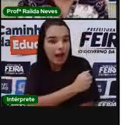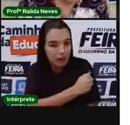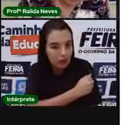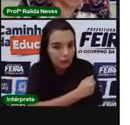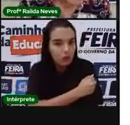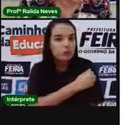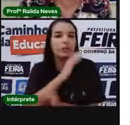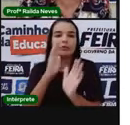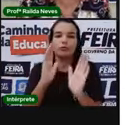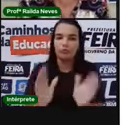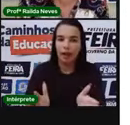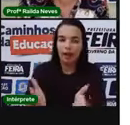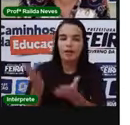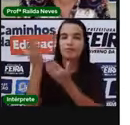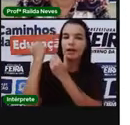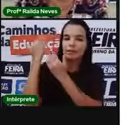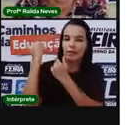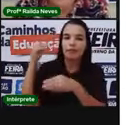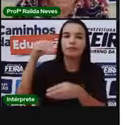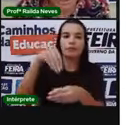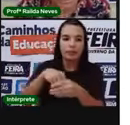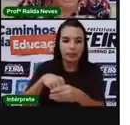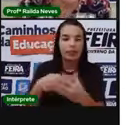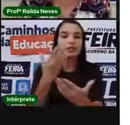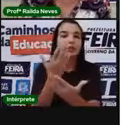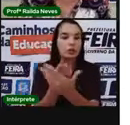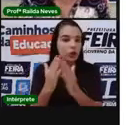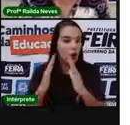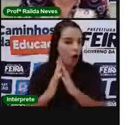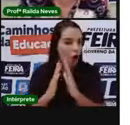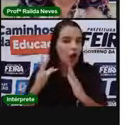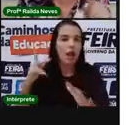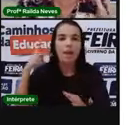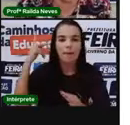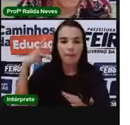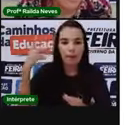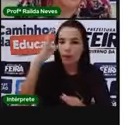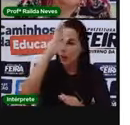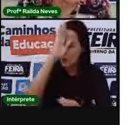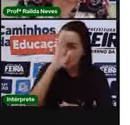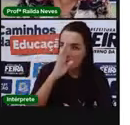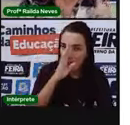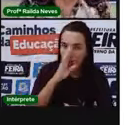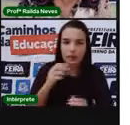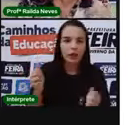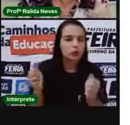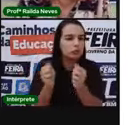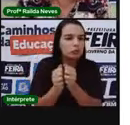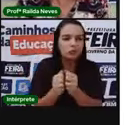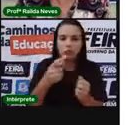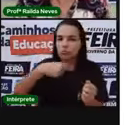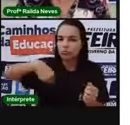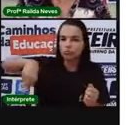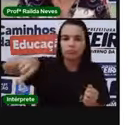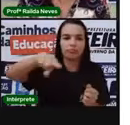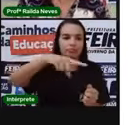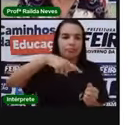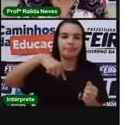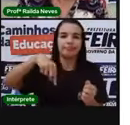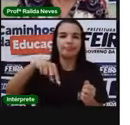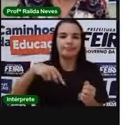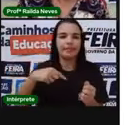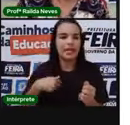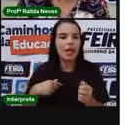escola pública, não é? Como vários que estão aqui conosco hoje, como eu também, que fiz os